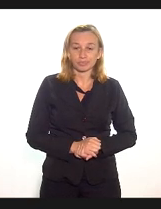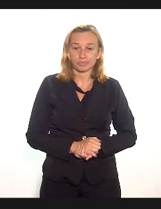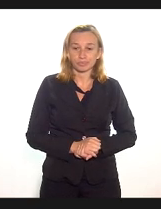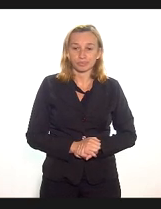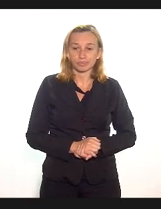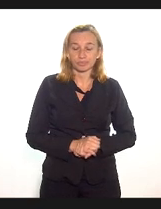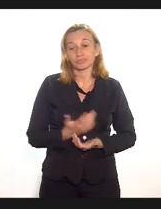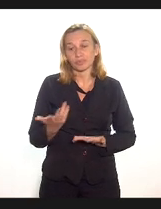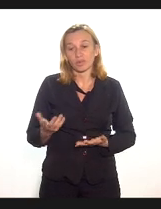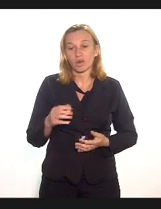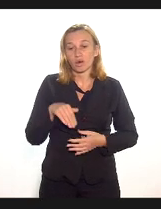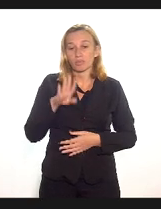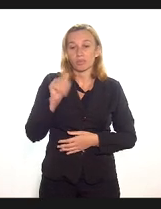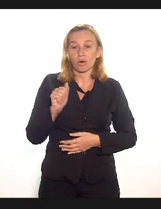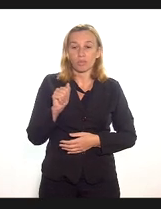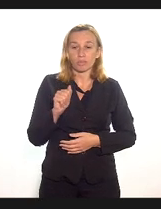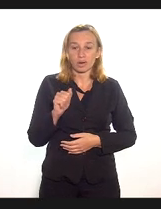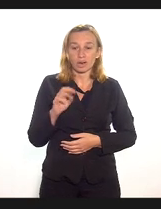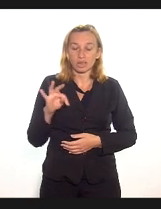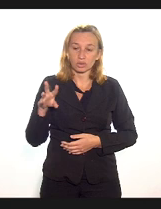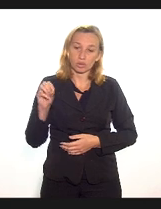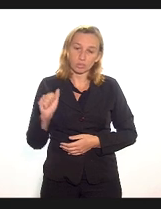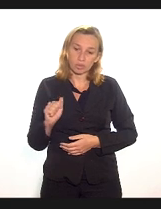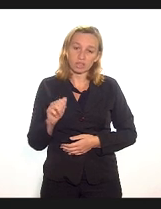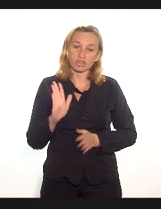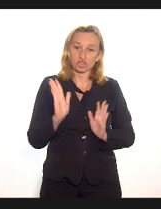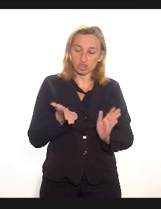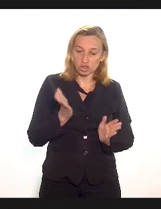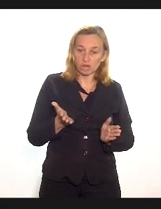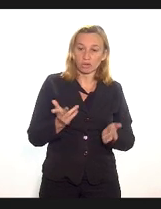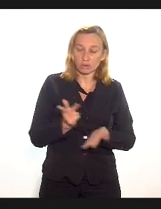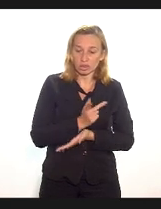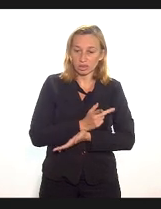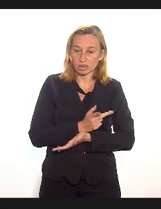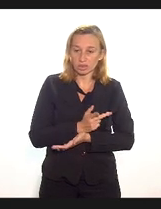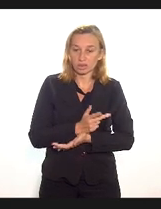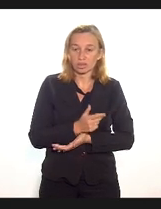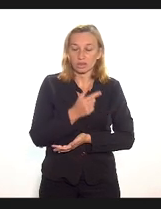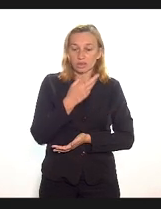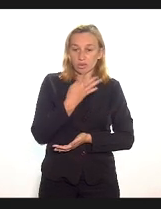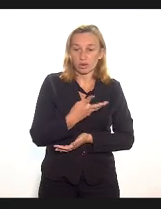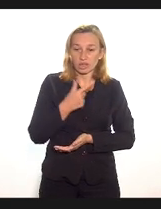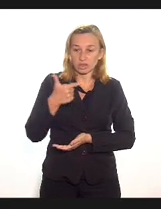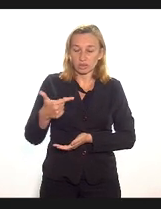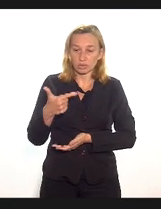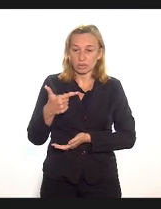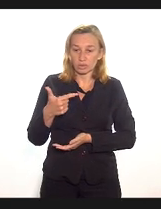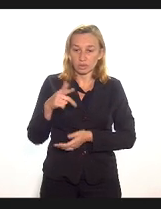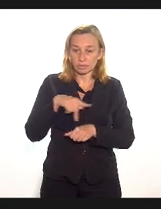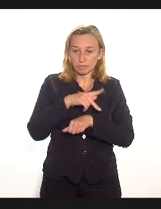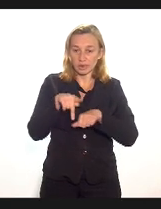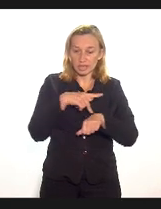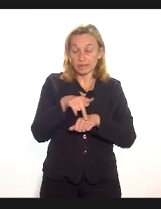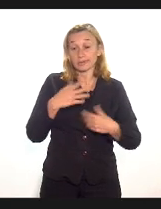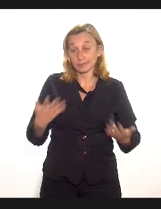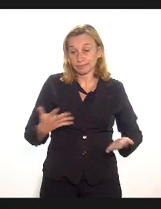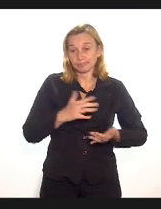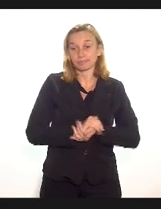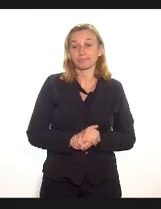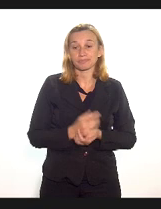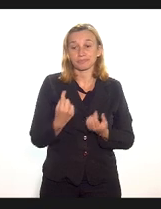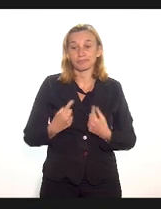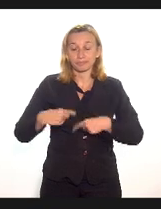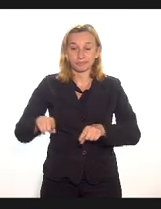Mas é uma bomba atômica, já exportou a nossa variante do vírus para 42 países. Logo ele, Bontempo, que era